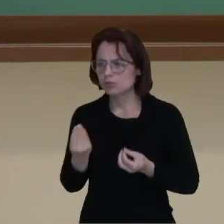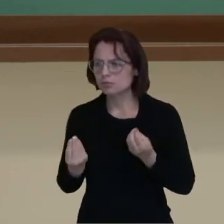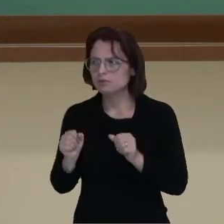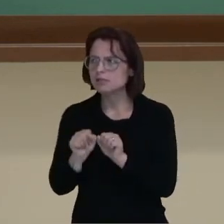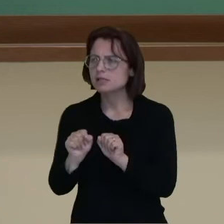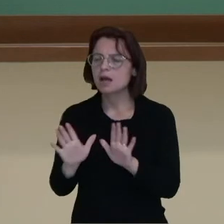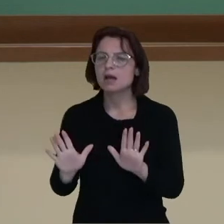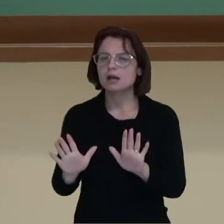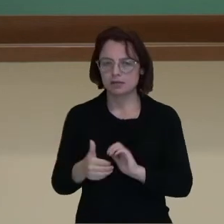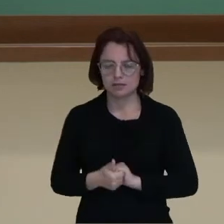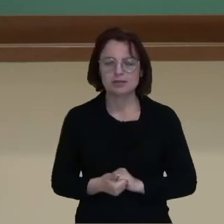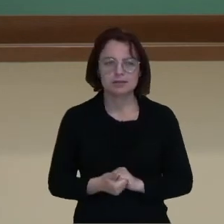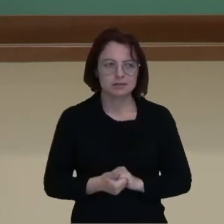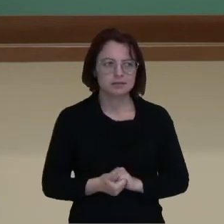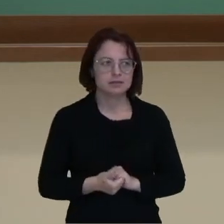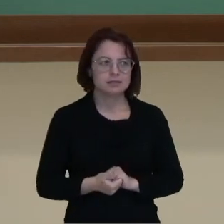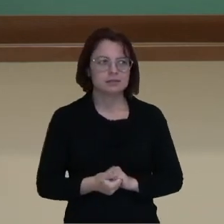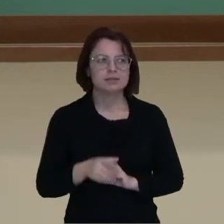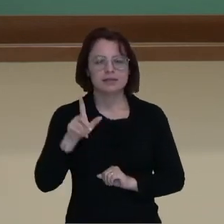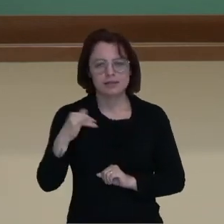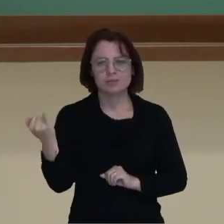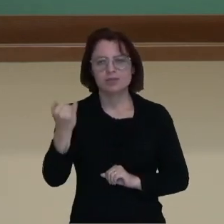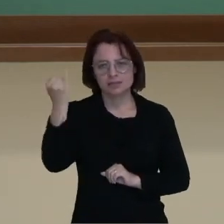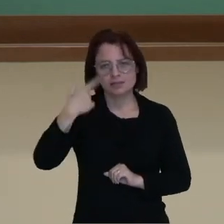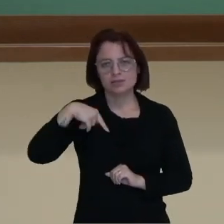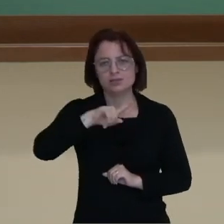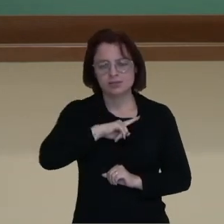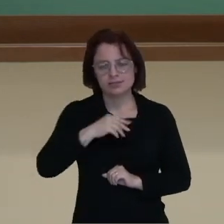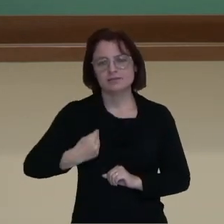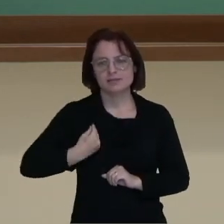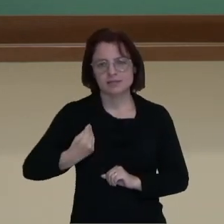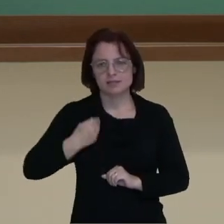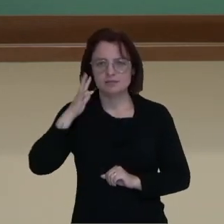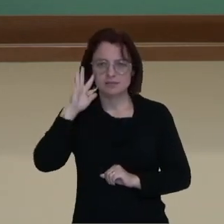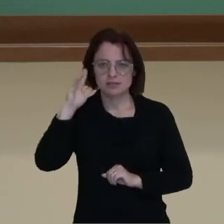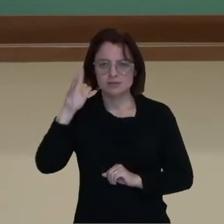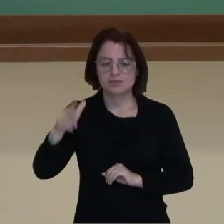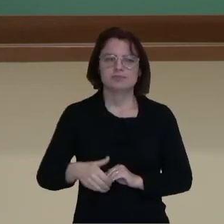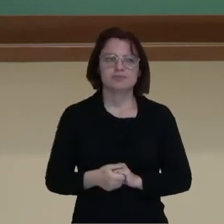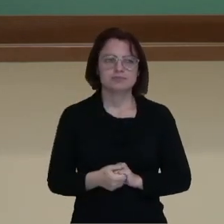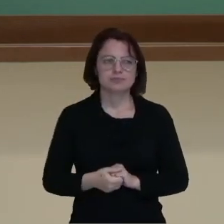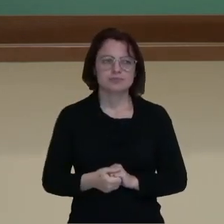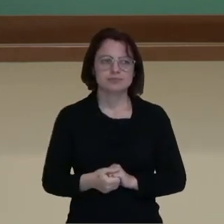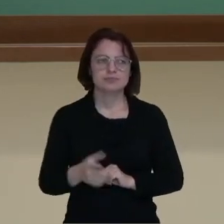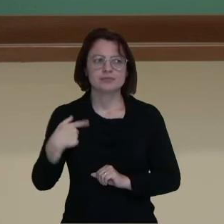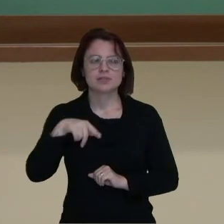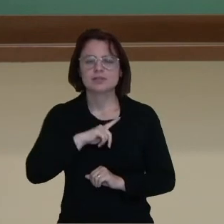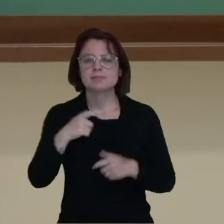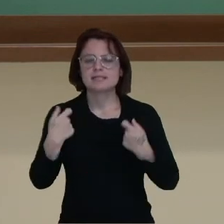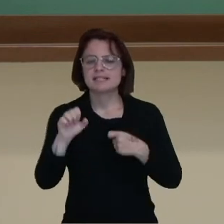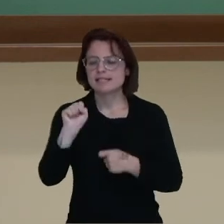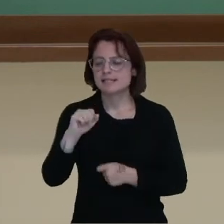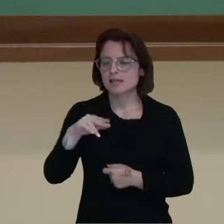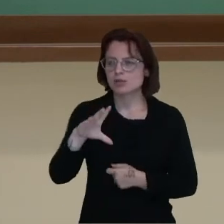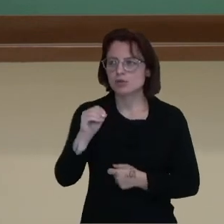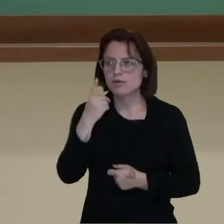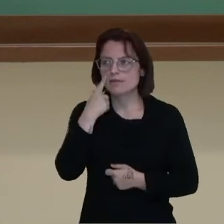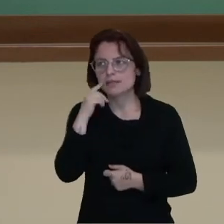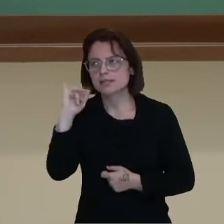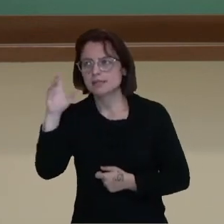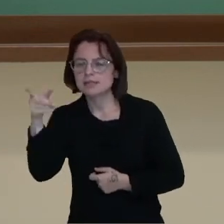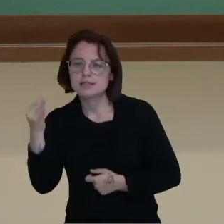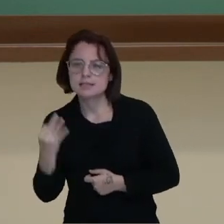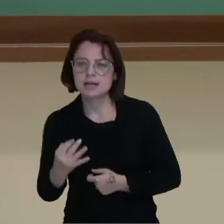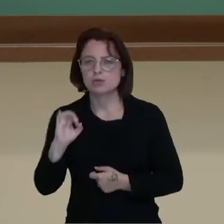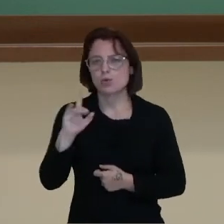em relação a isso? Isso é que é interessante para nós aqui da filosofia, né? Que você tem um senso crítico para observar os